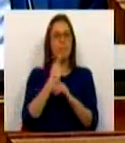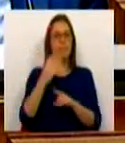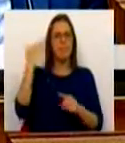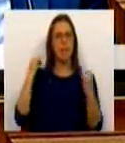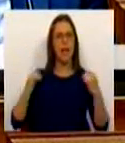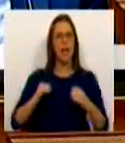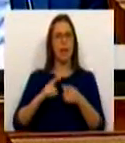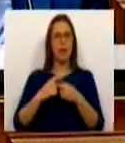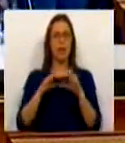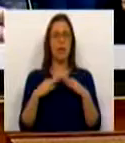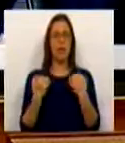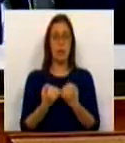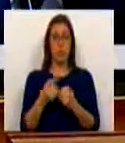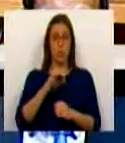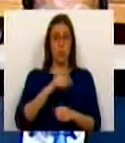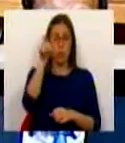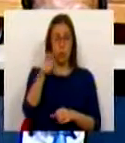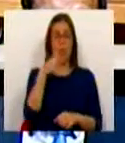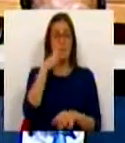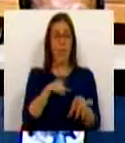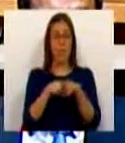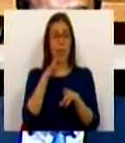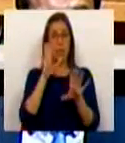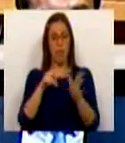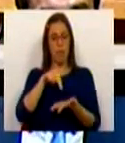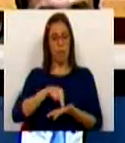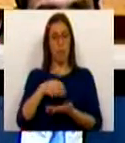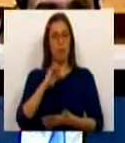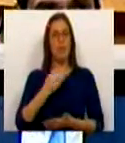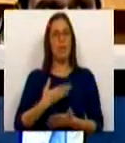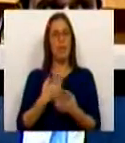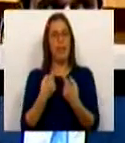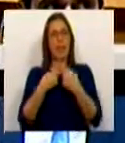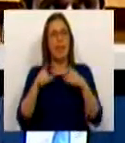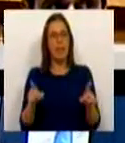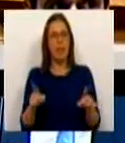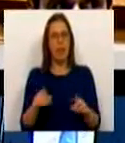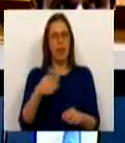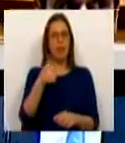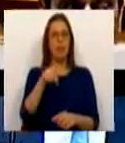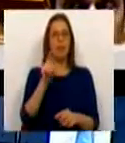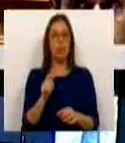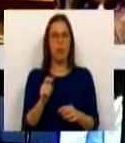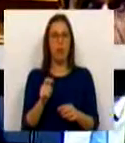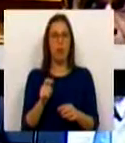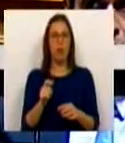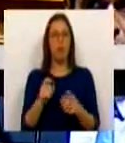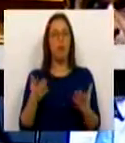a quando do acordo de concertação social. O que o Sr. Deputado disse foi que a posição do PSD era diferente da do Bloco